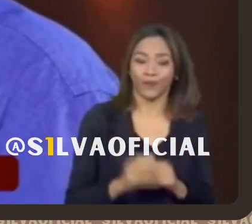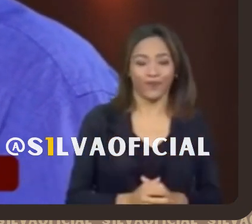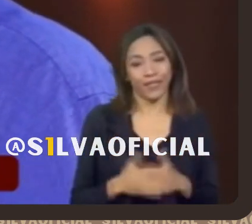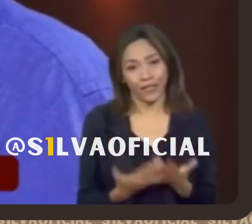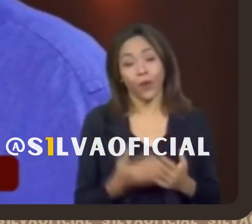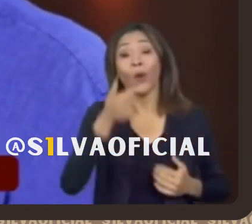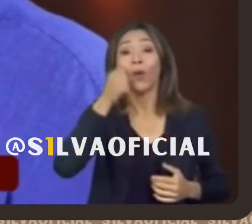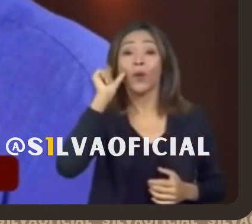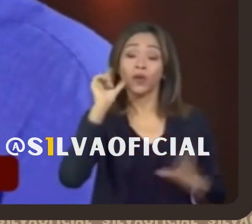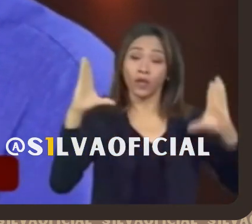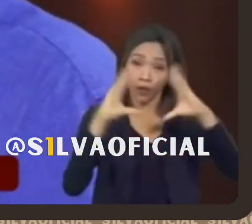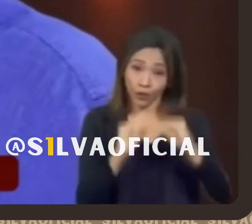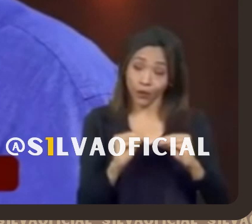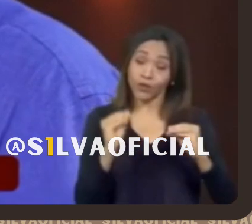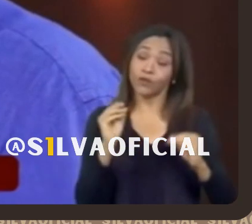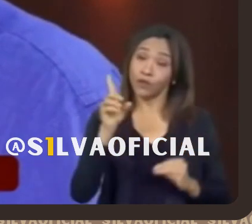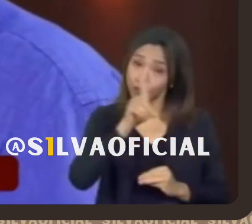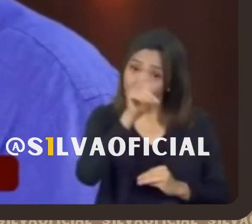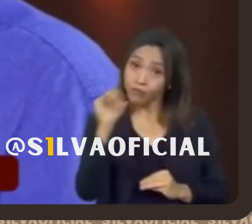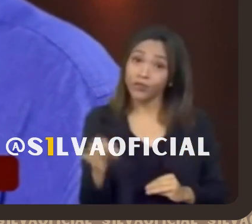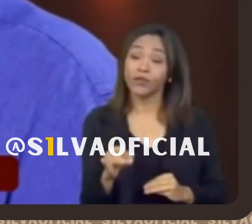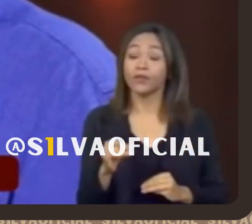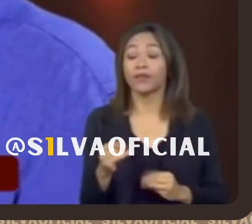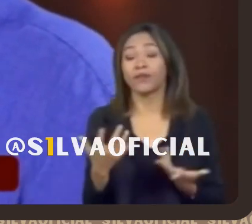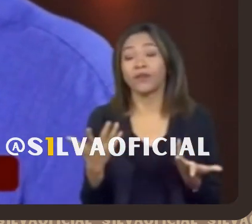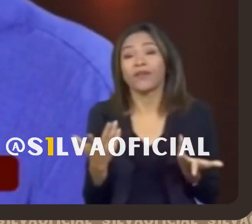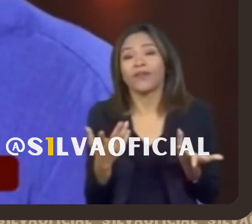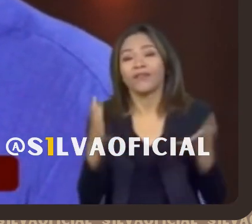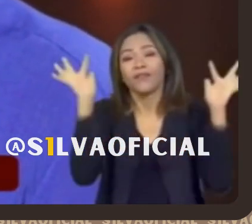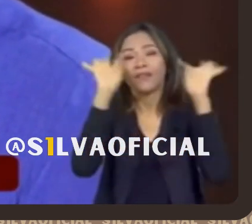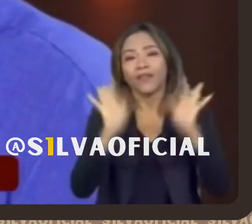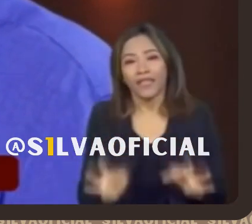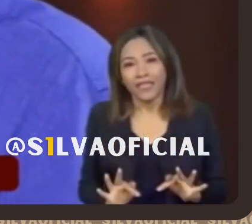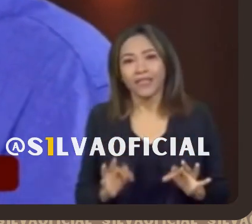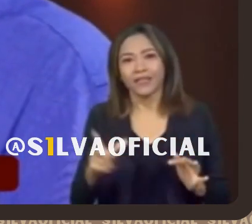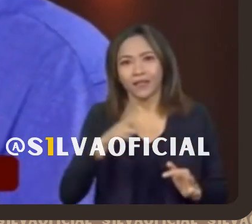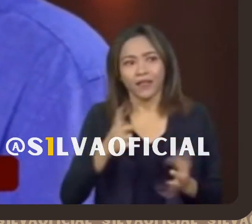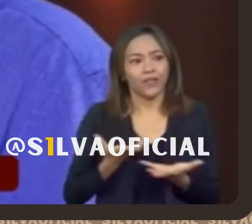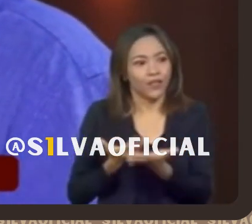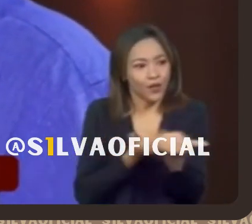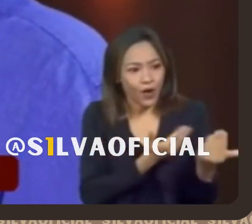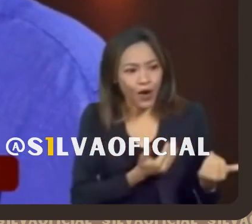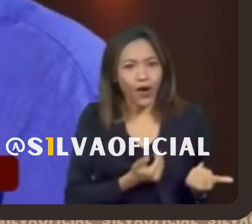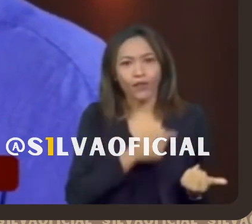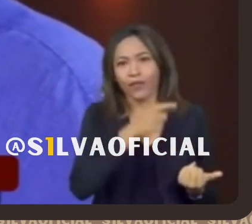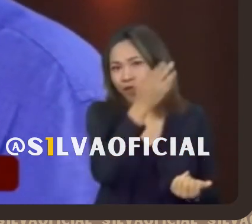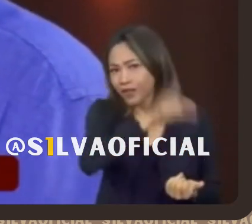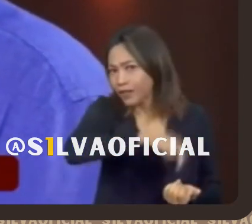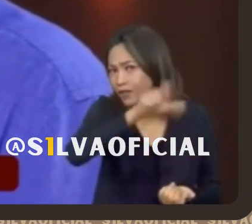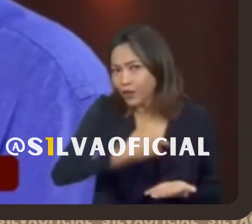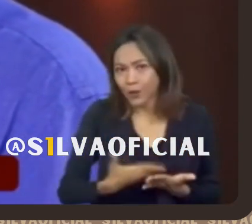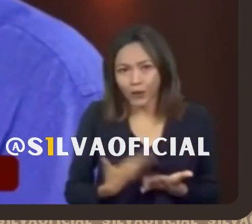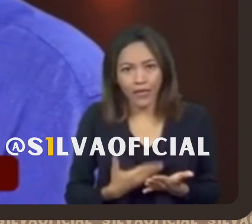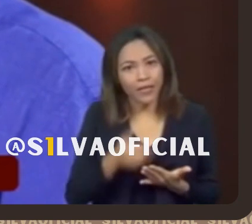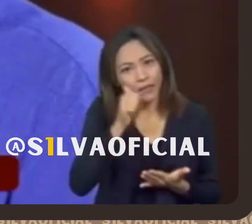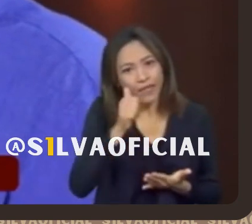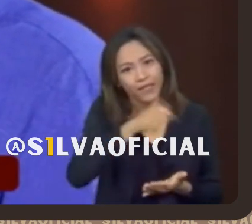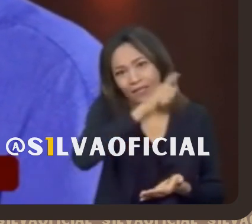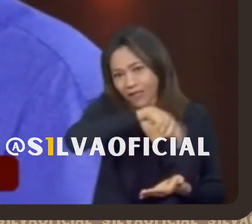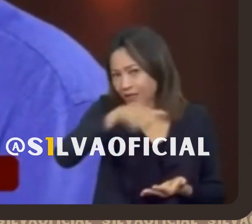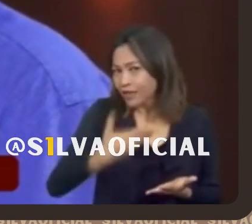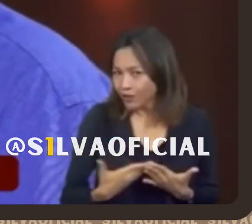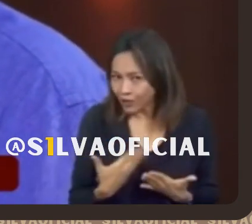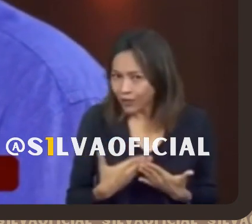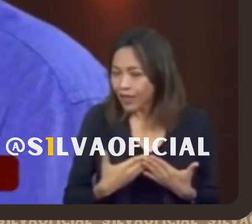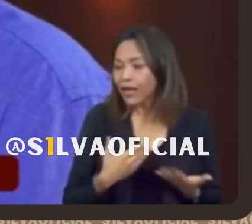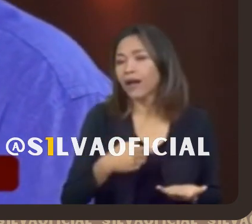tenha a competência de cuidar dessas pessoas que estão aí tem jovens que estão estudando tem meninas e meninas que vão estudar tem crianças